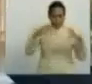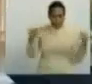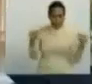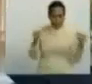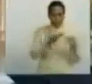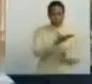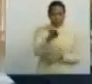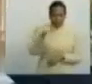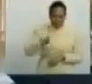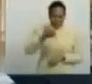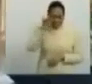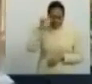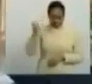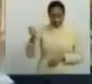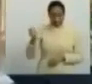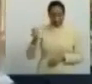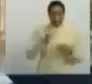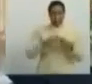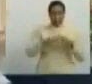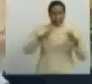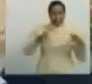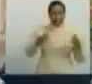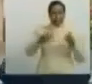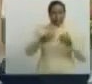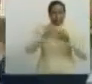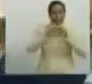sabe, é porque eu falei tudo isso aqui hoje.